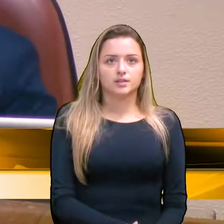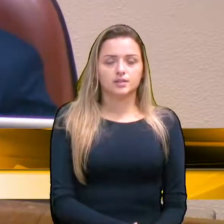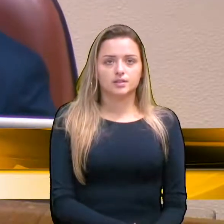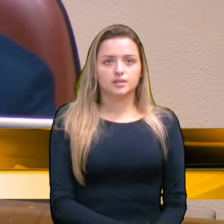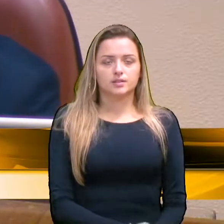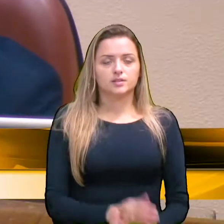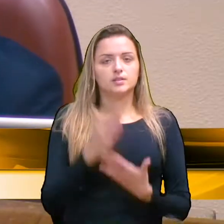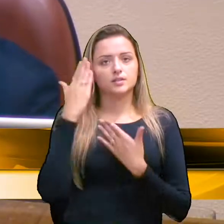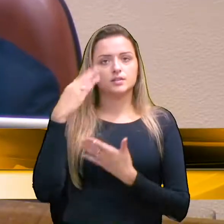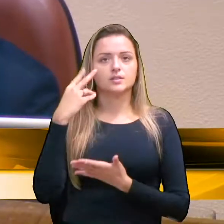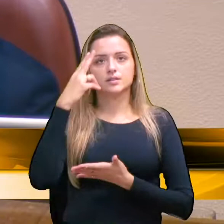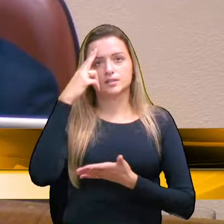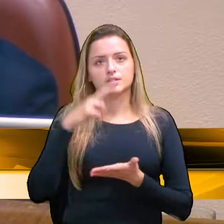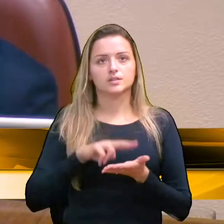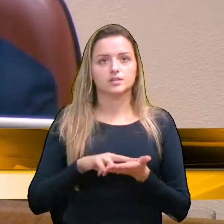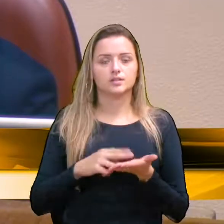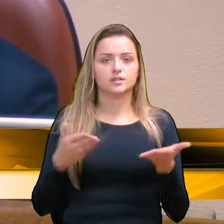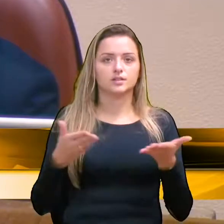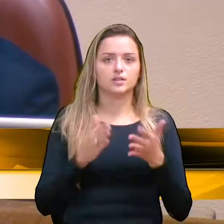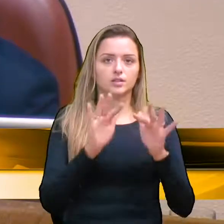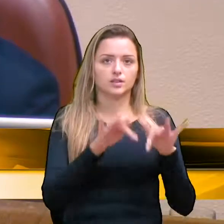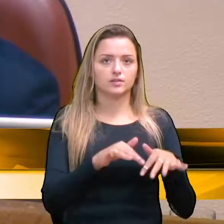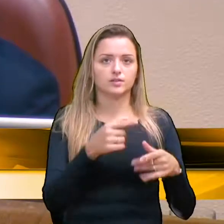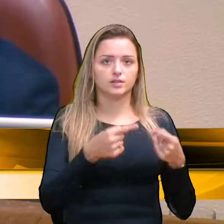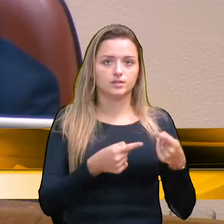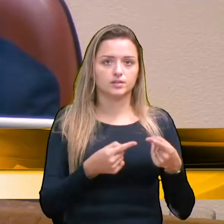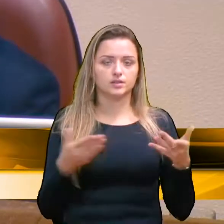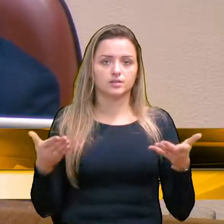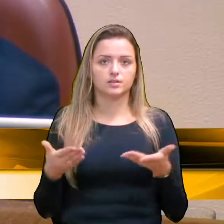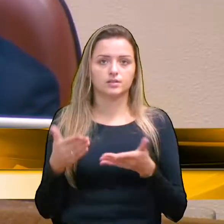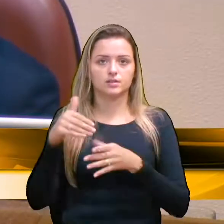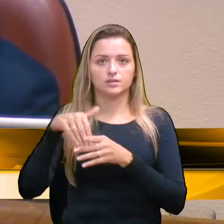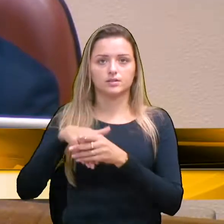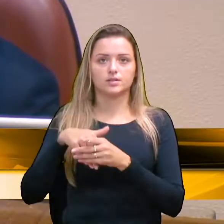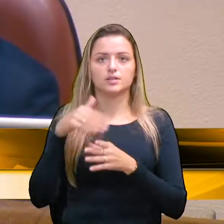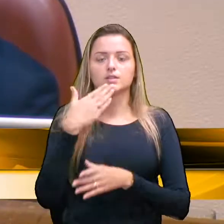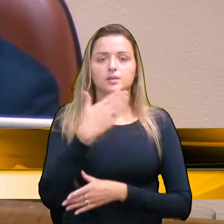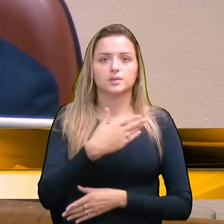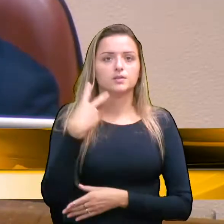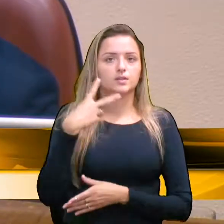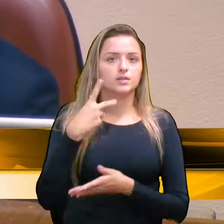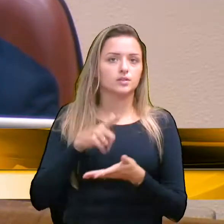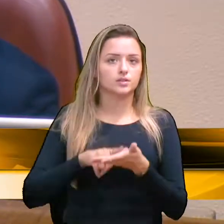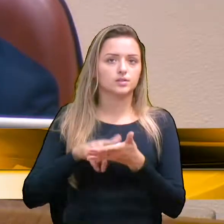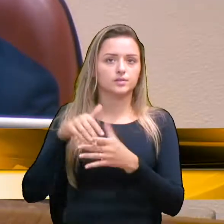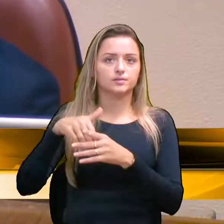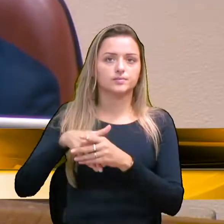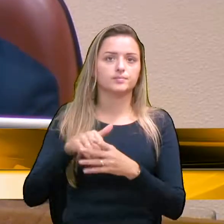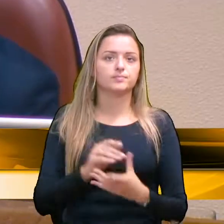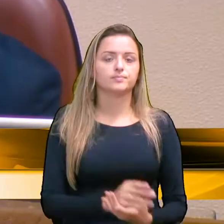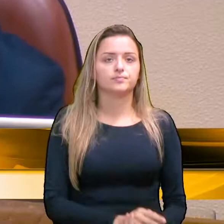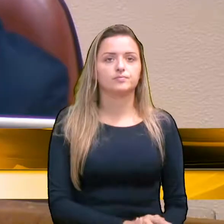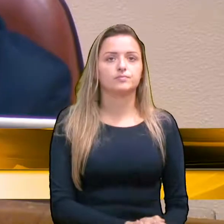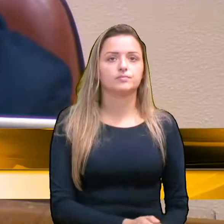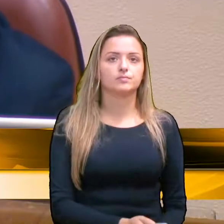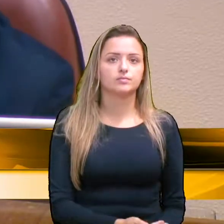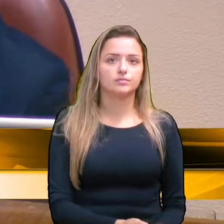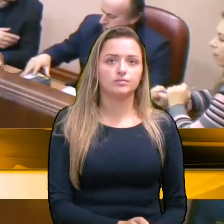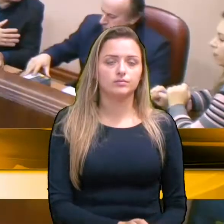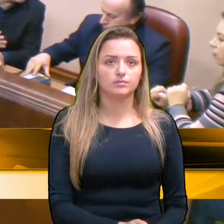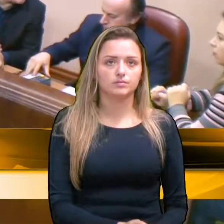Muito obrigado, vereador Neri. Está encerrada a discussão. Em votação, solicito aos vereadores que registrem seus votos.